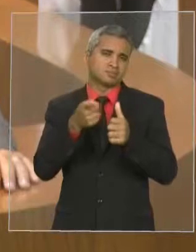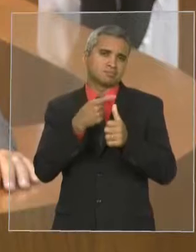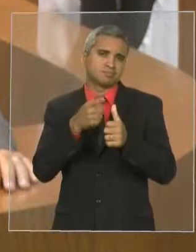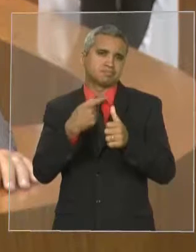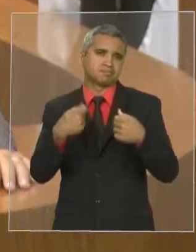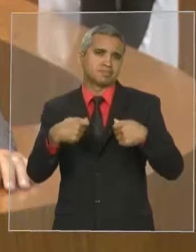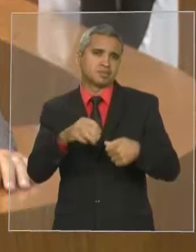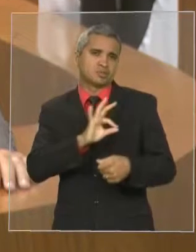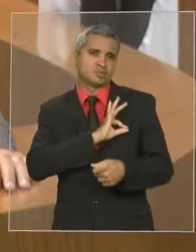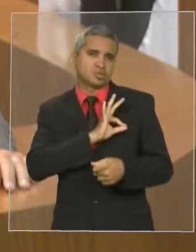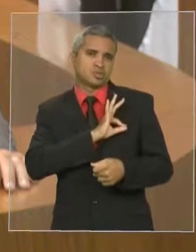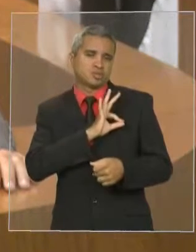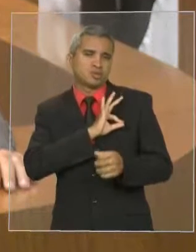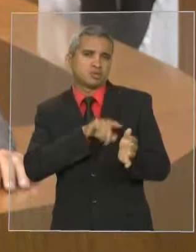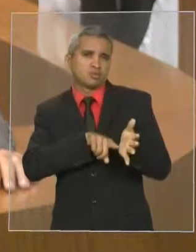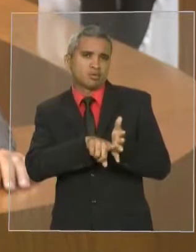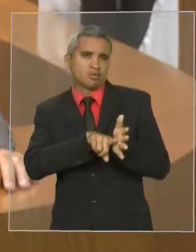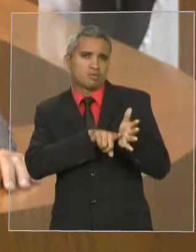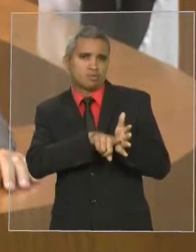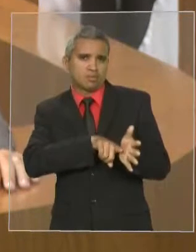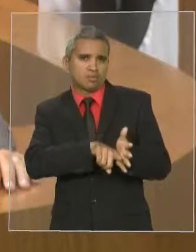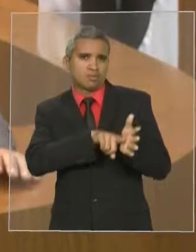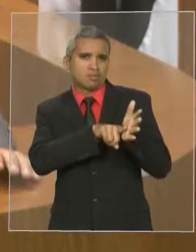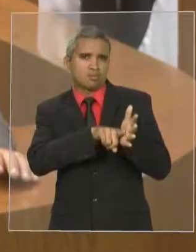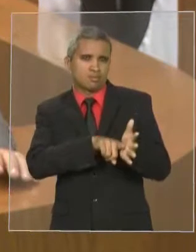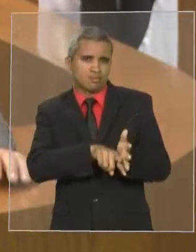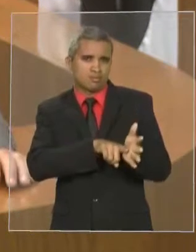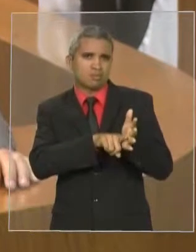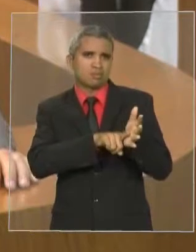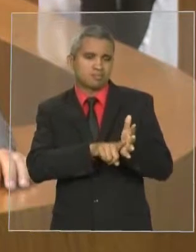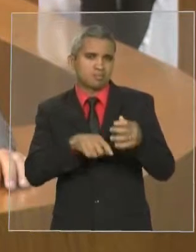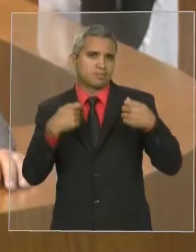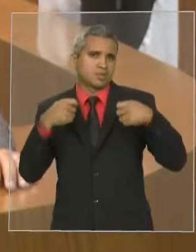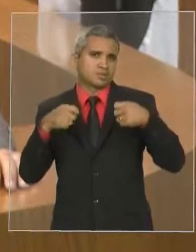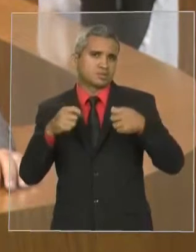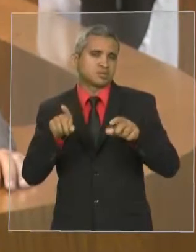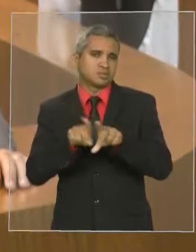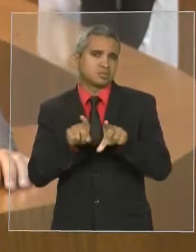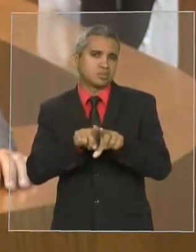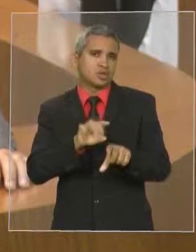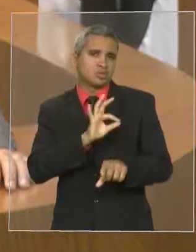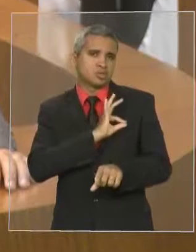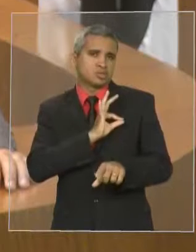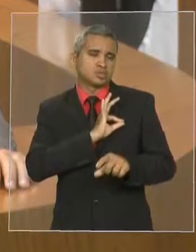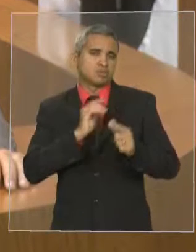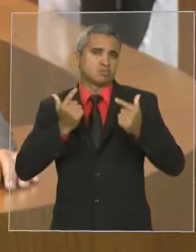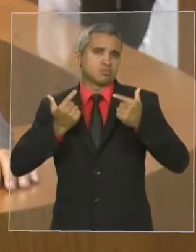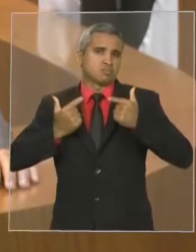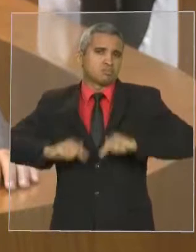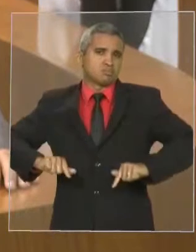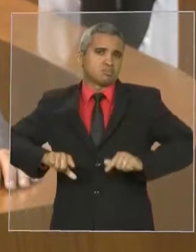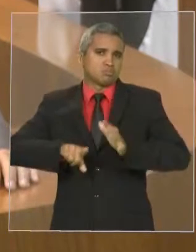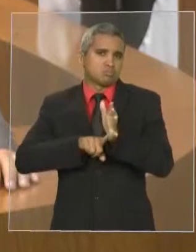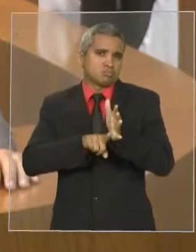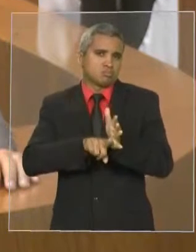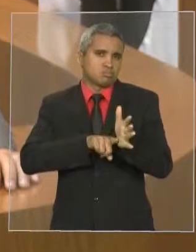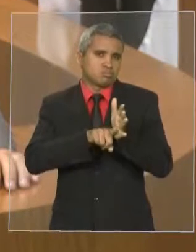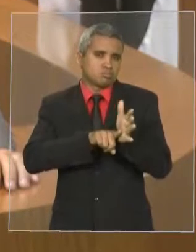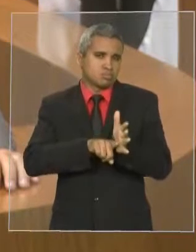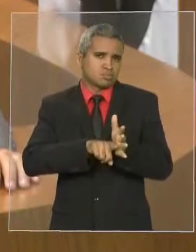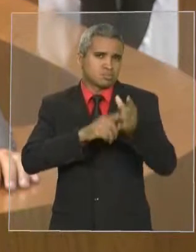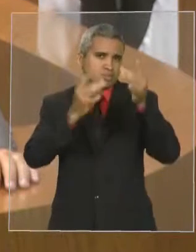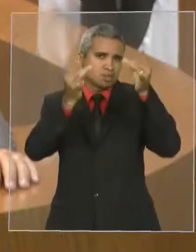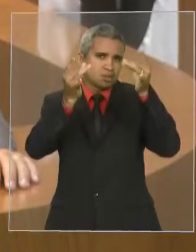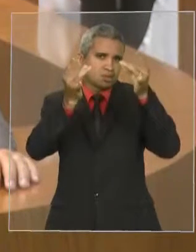por policiais e feito de maneira inidônea para que se possa ter a realidade dos fatos